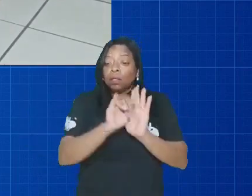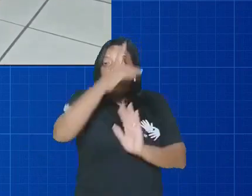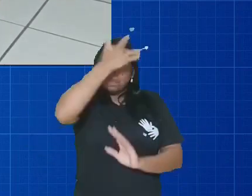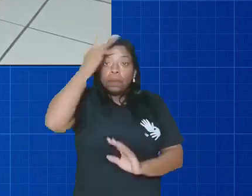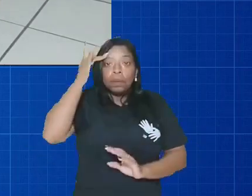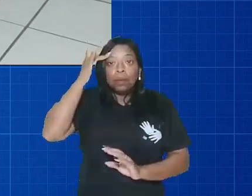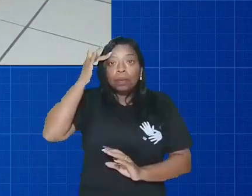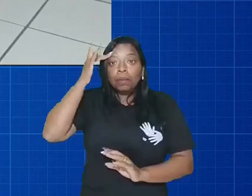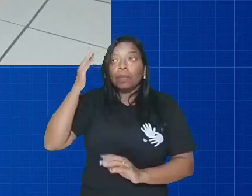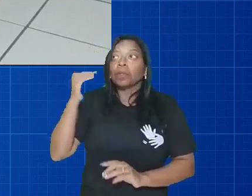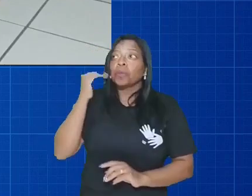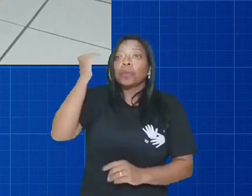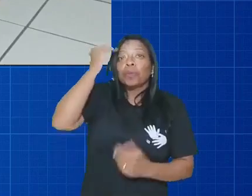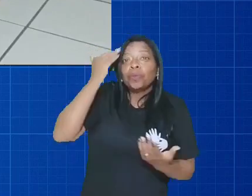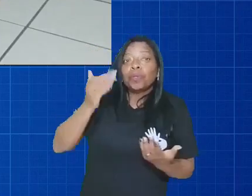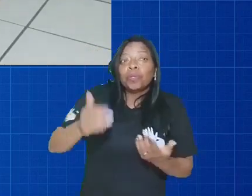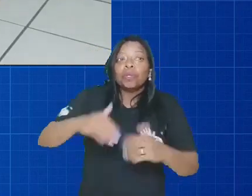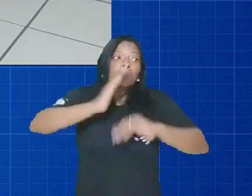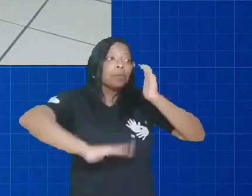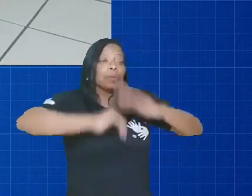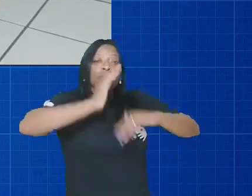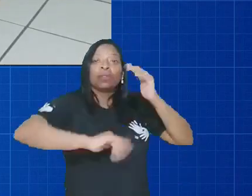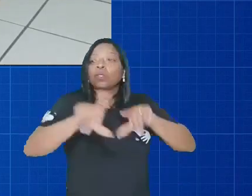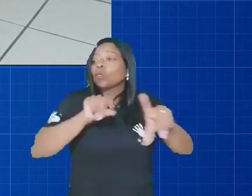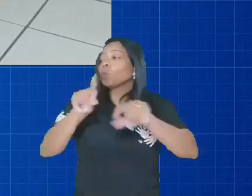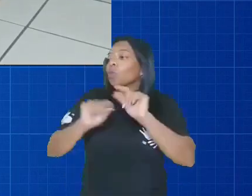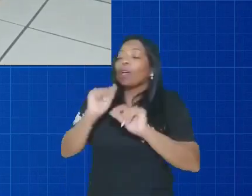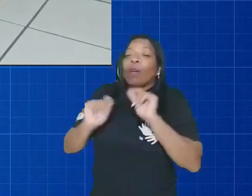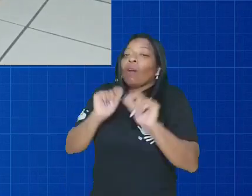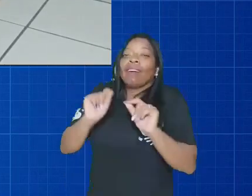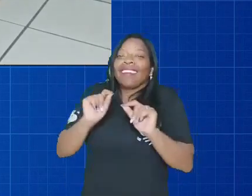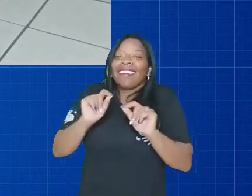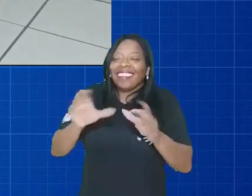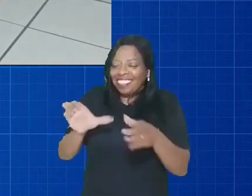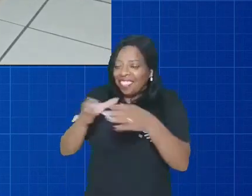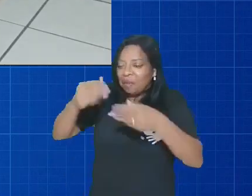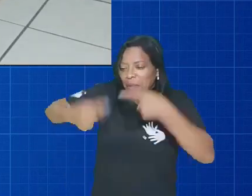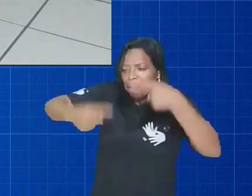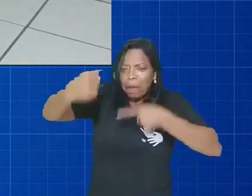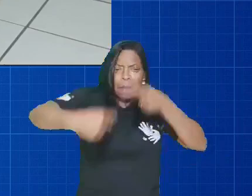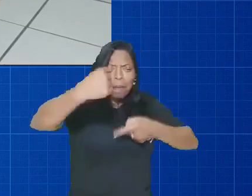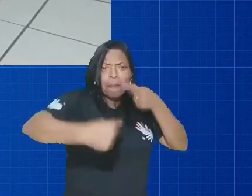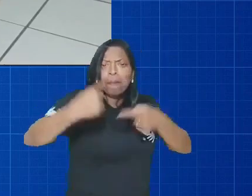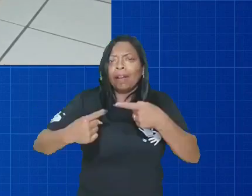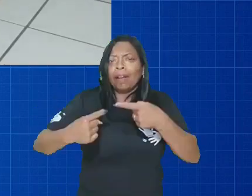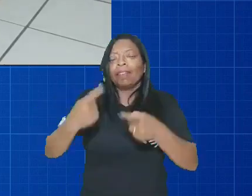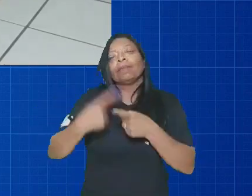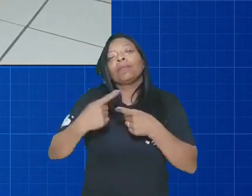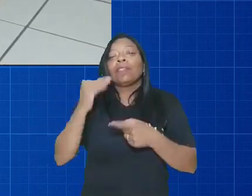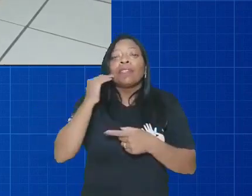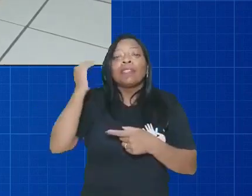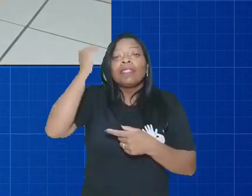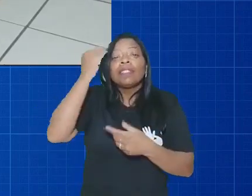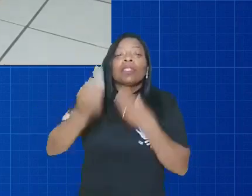quando chegar a hora de decidir uma profissão, o que eu vou fazer? O que me agrada mais? Né? Então, como que eu lido com o adulto? Como que eu lido